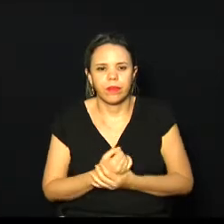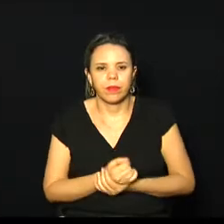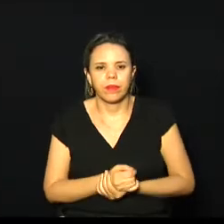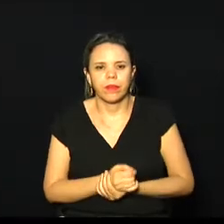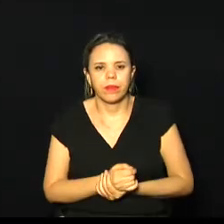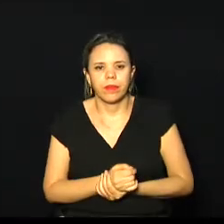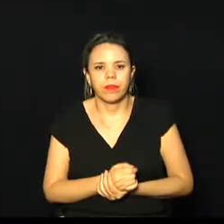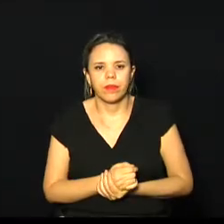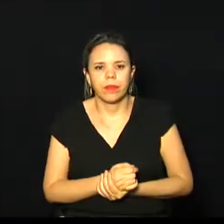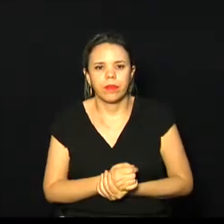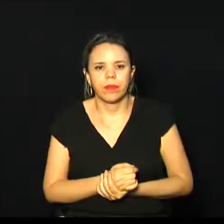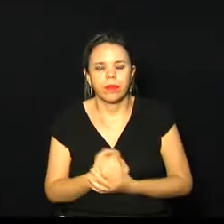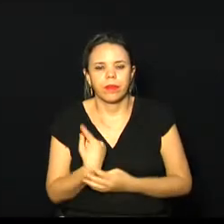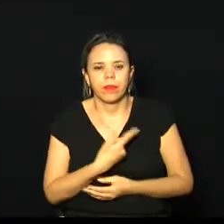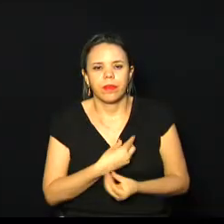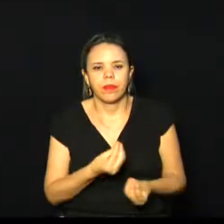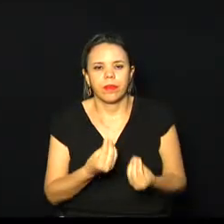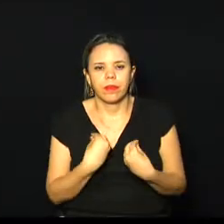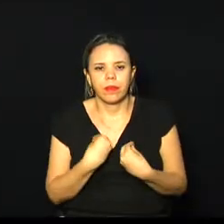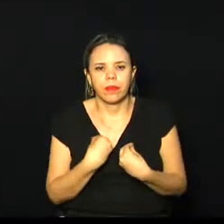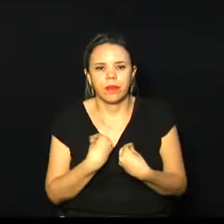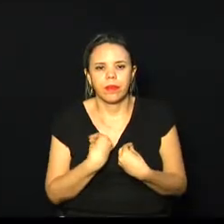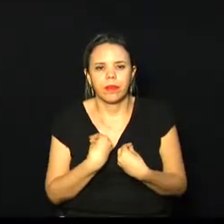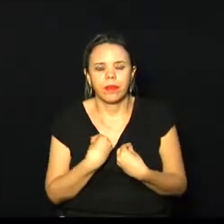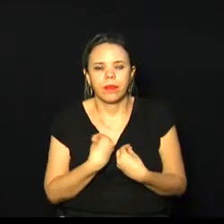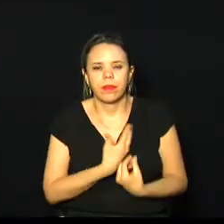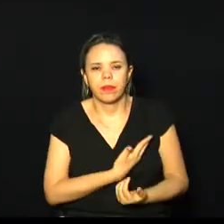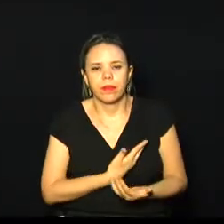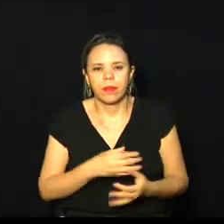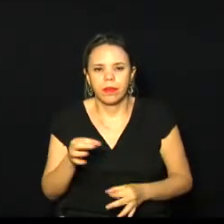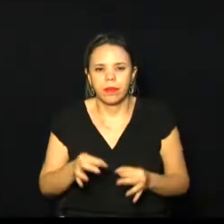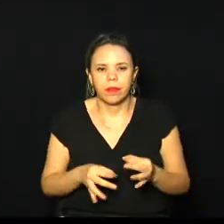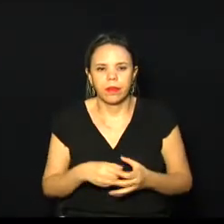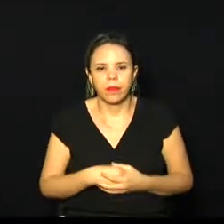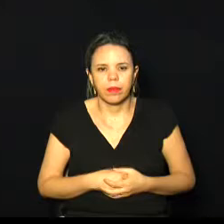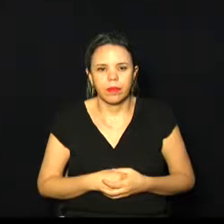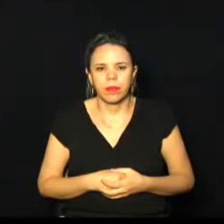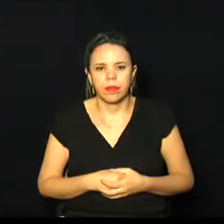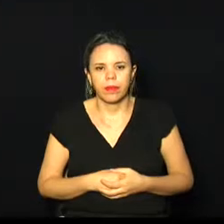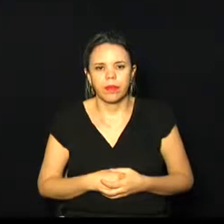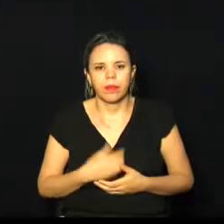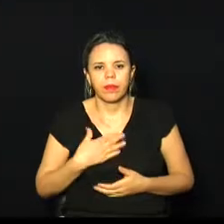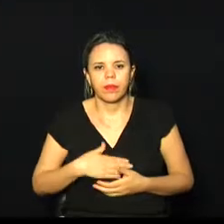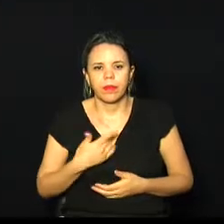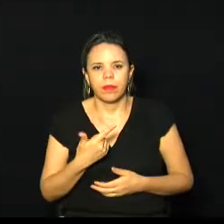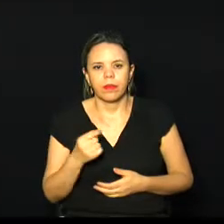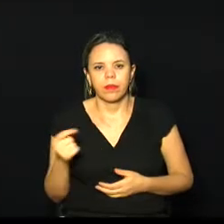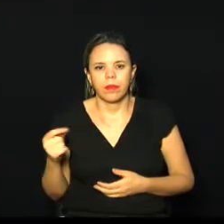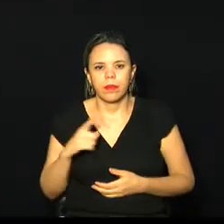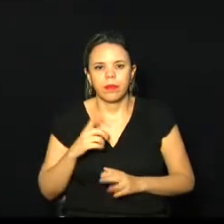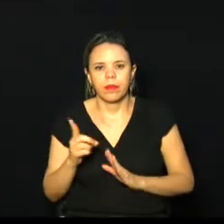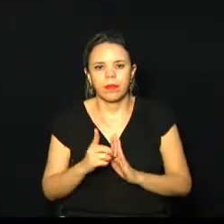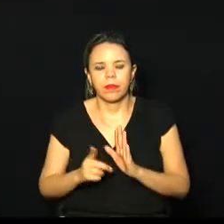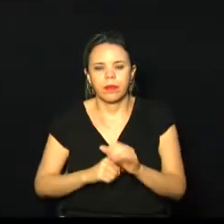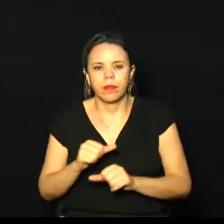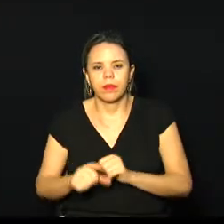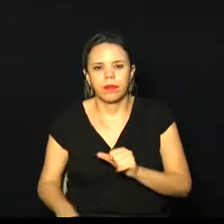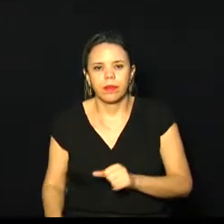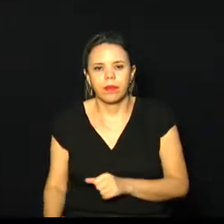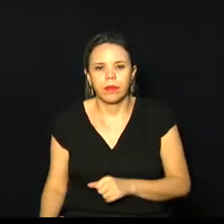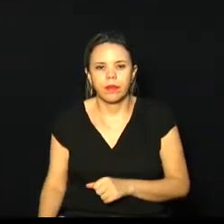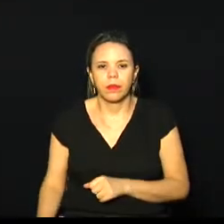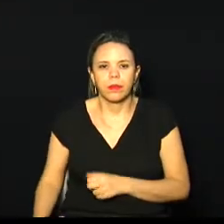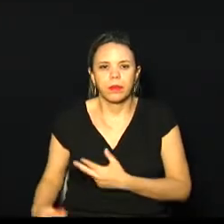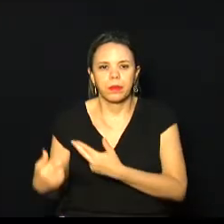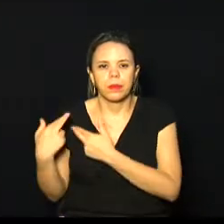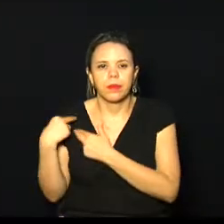são encaminhadas para nós, e nós encaminhamos, então, ao Poder Judiciário. Em agosto de 2020, houve um decreto que alterou as